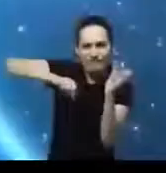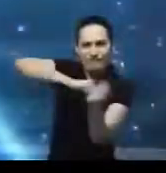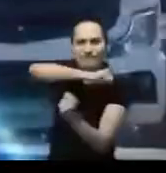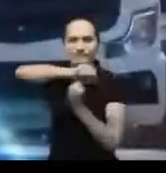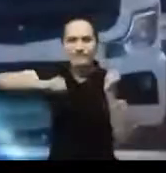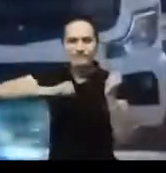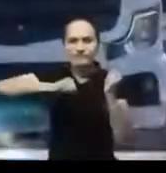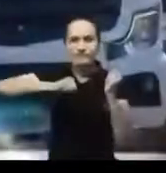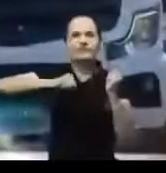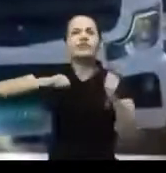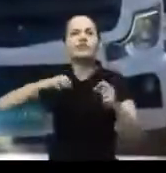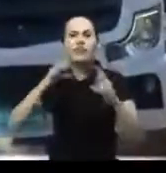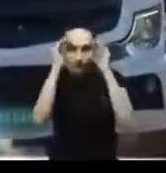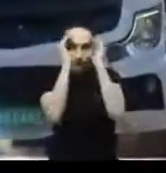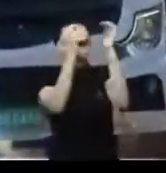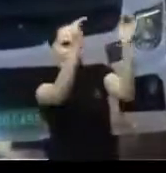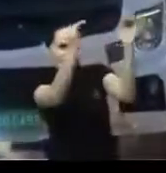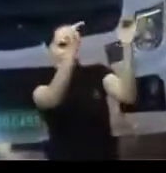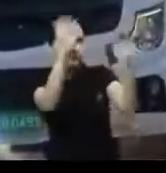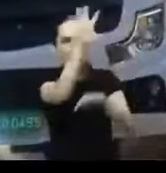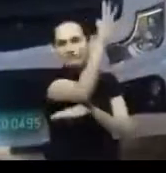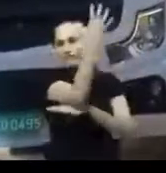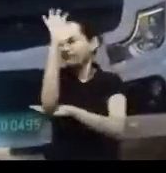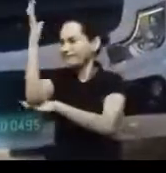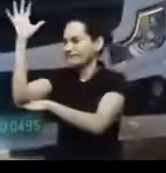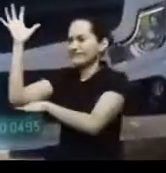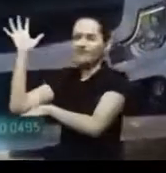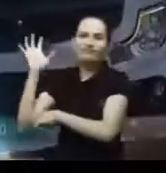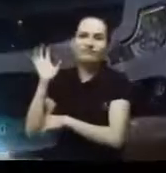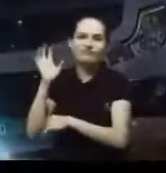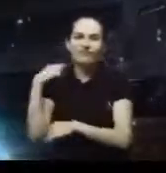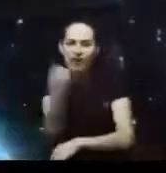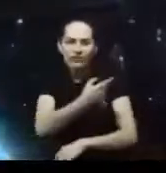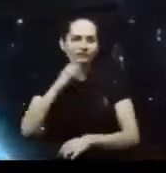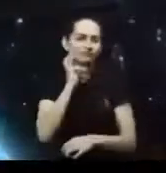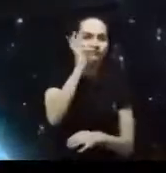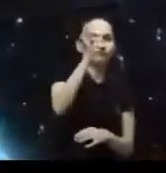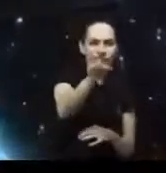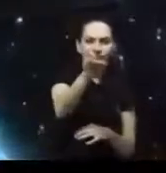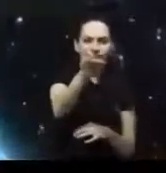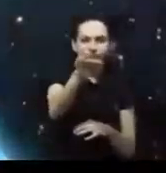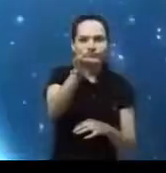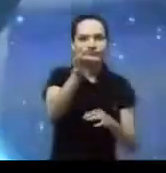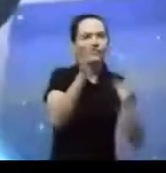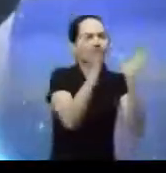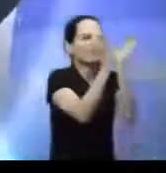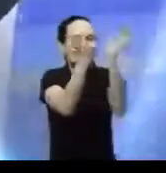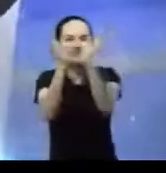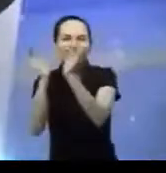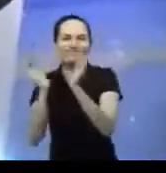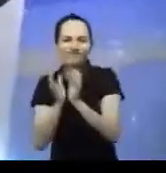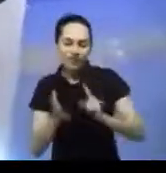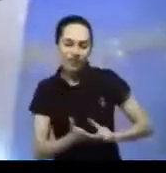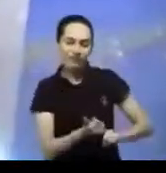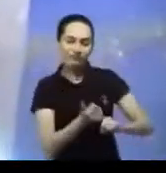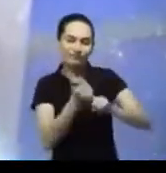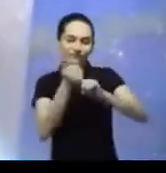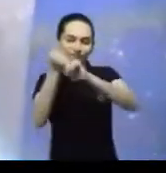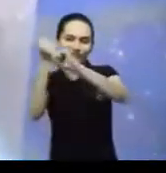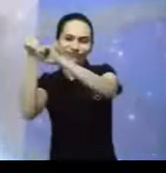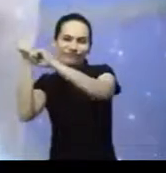com eficiência e respeito ao meio ambiente nosso futuro é um lugar onde tecnologia